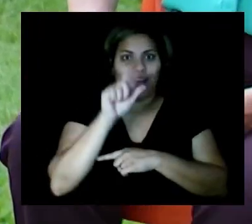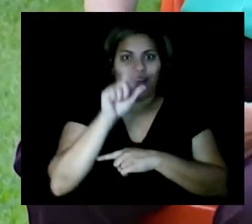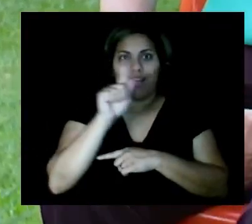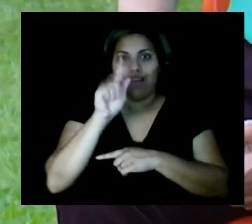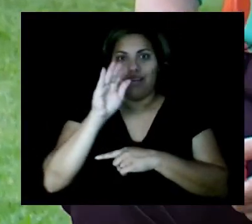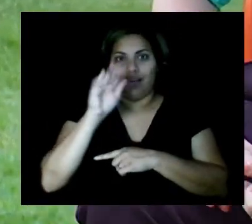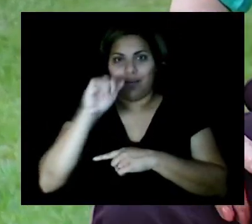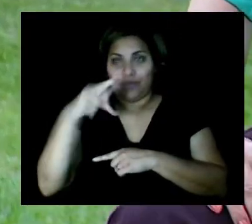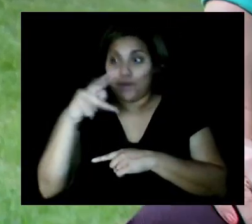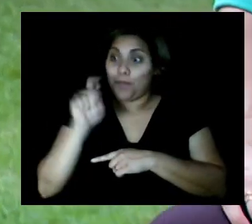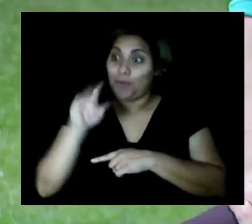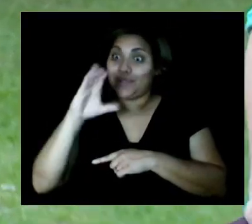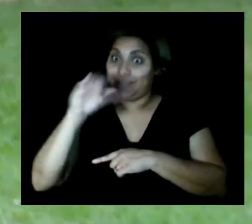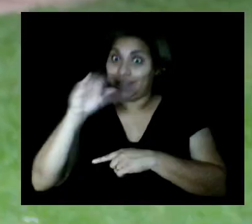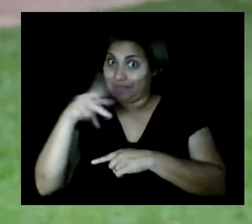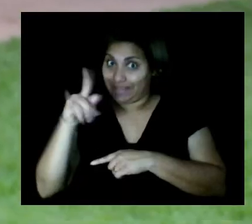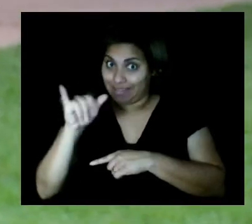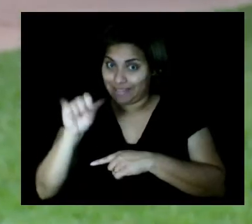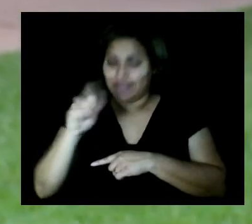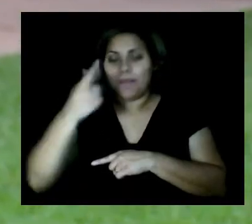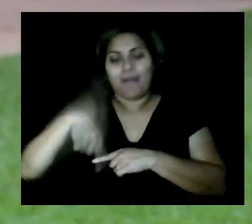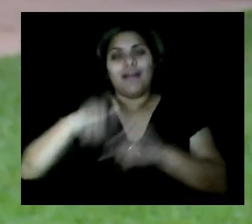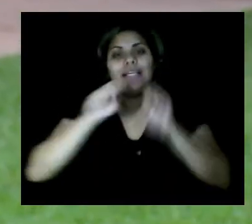e o site também, que é